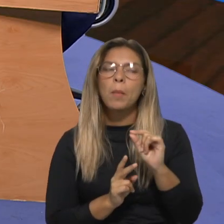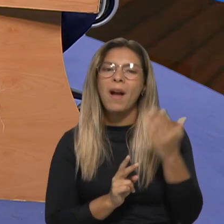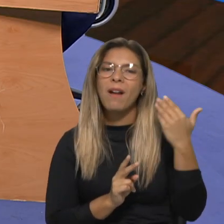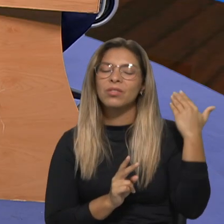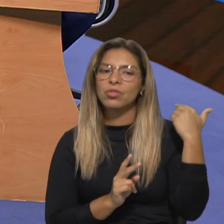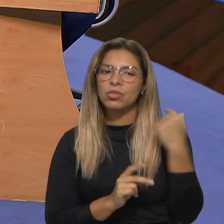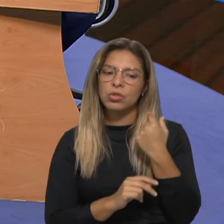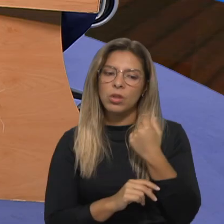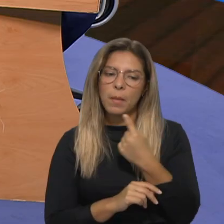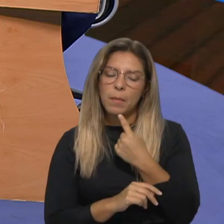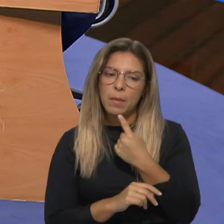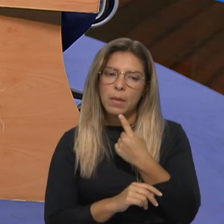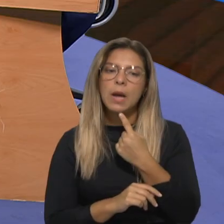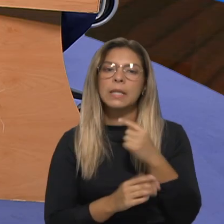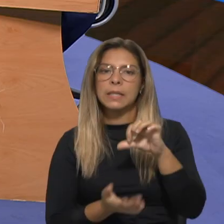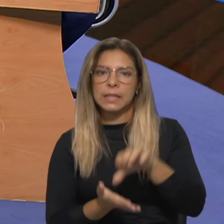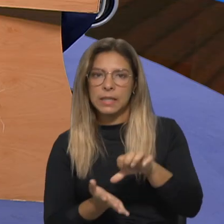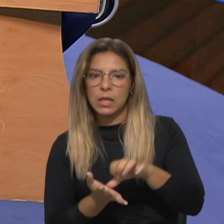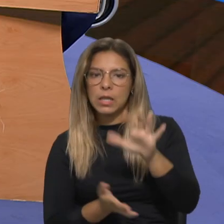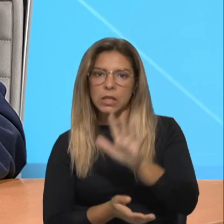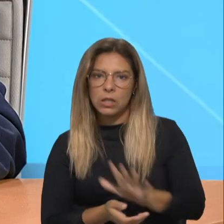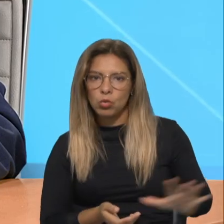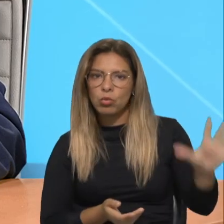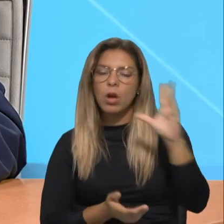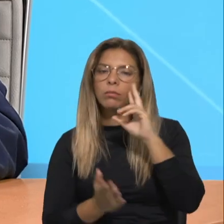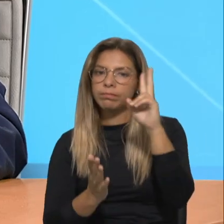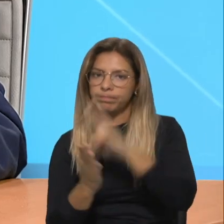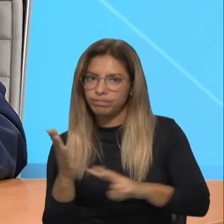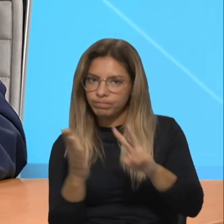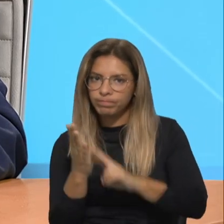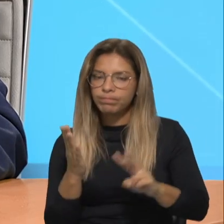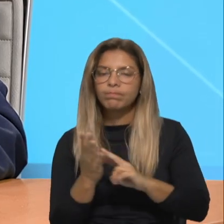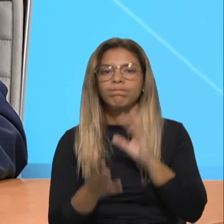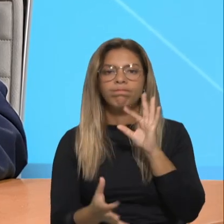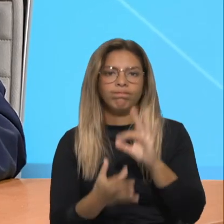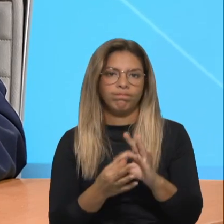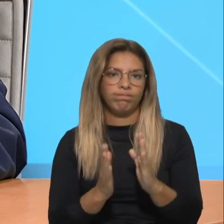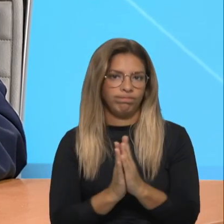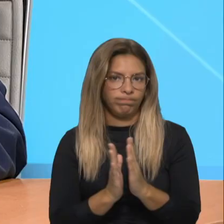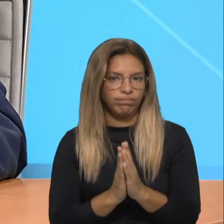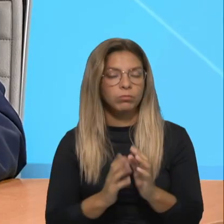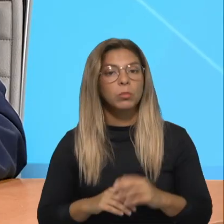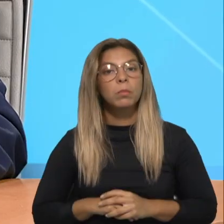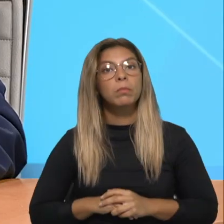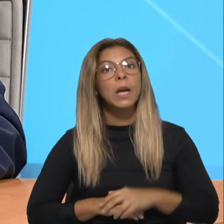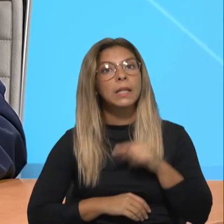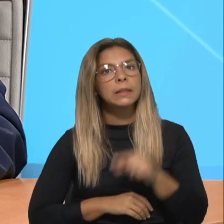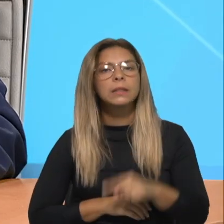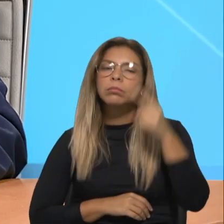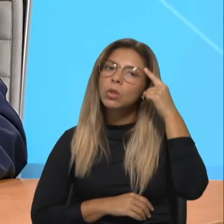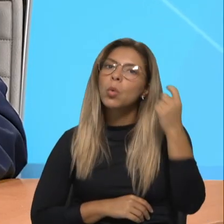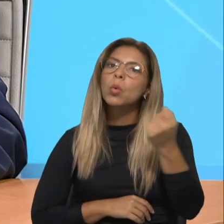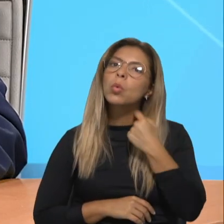o Centro Nacional de Pastoral Litúrgica. E esta necessidade de criar músicos para a liturgia, que apareceu nesta